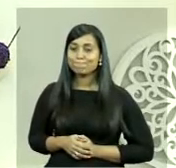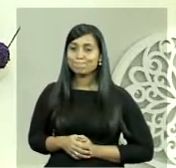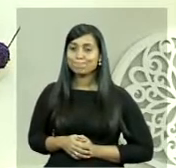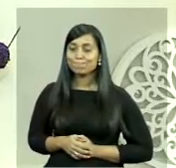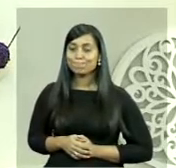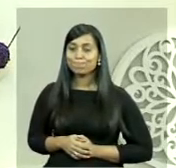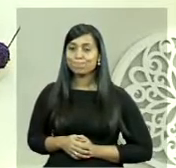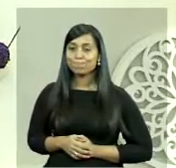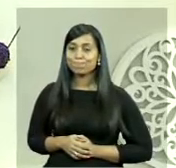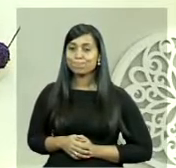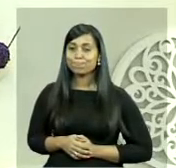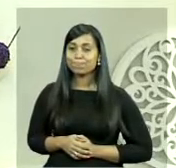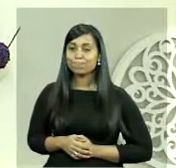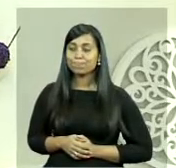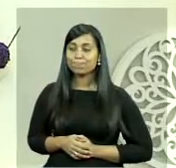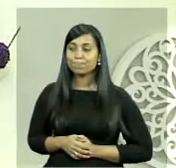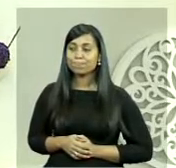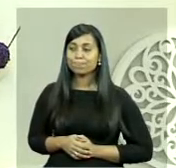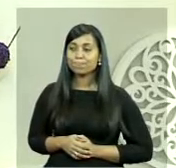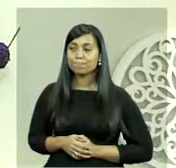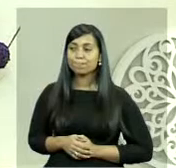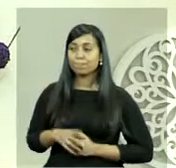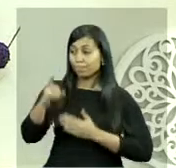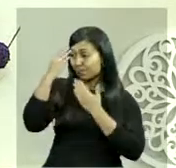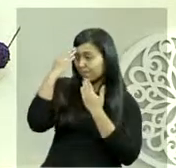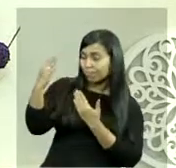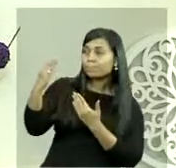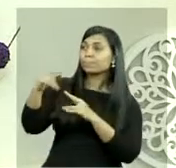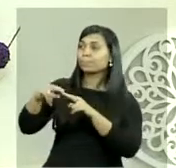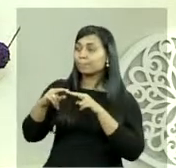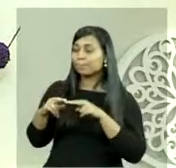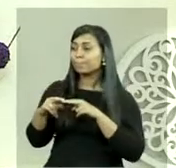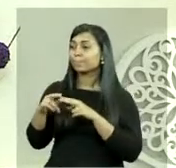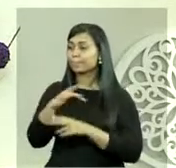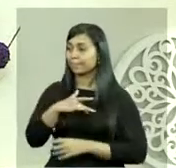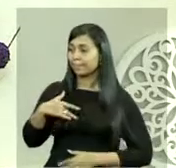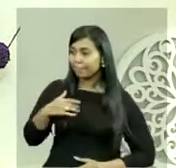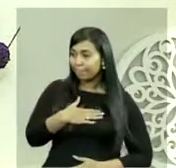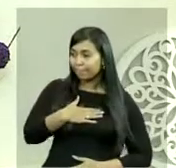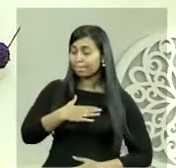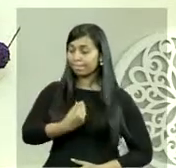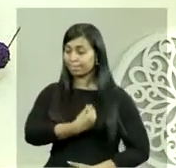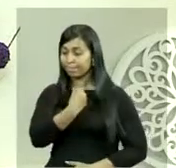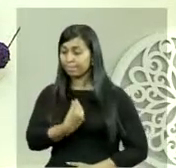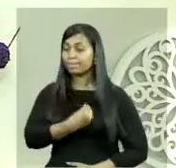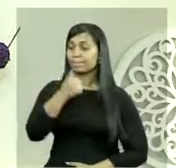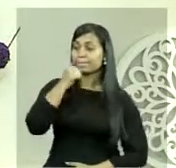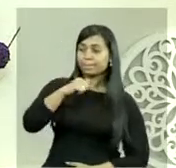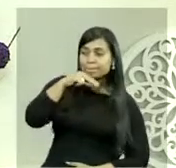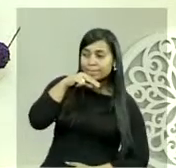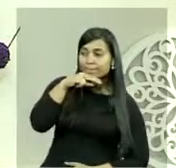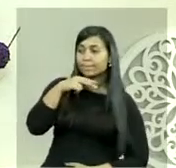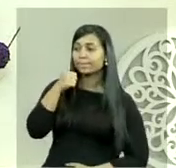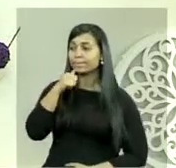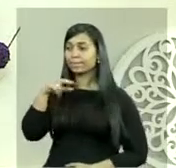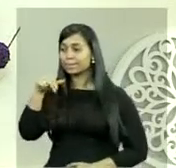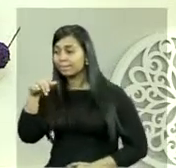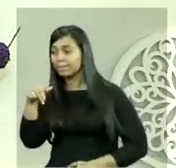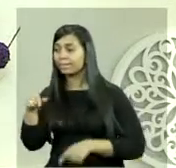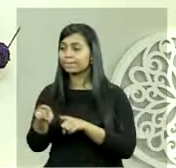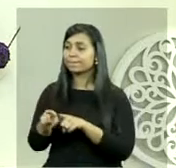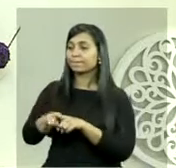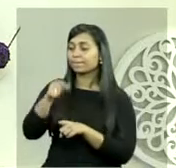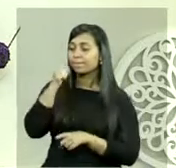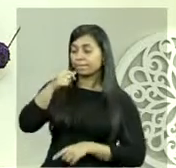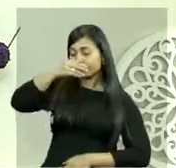falar. Eu quero agradecer a Deus pela minha saúde, da minha filha, minha neta, minha irmã. Sim. E do meu